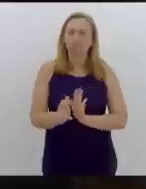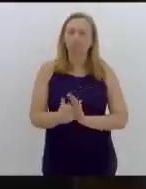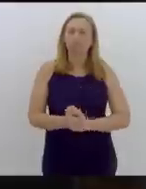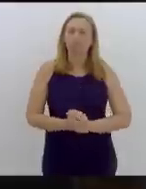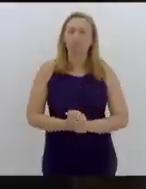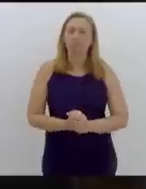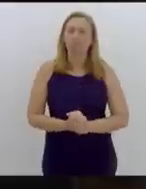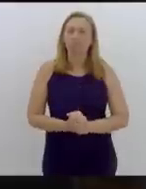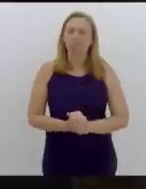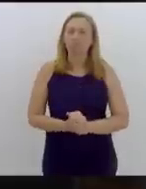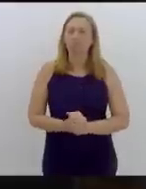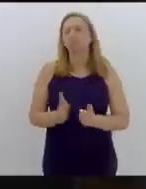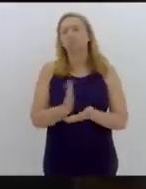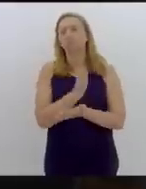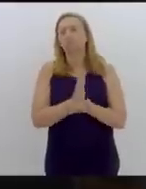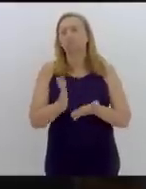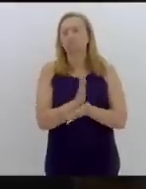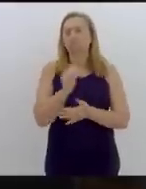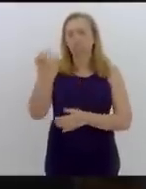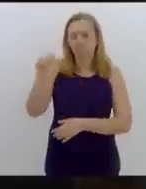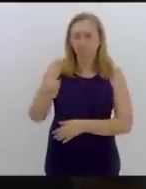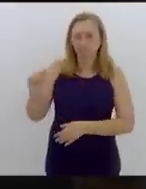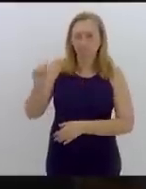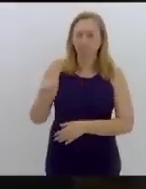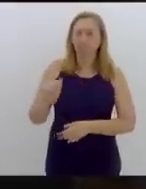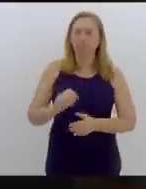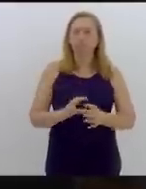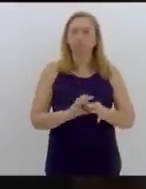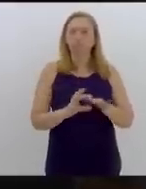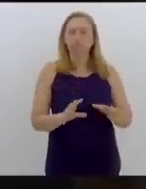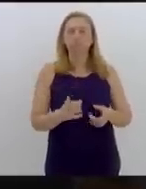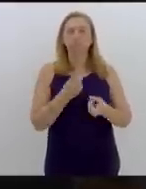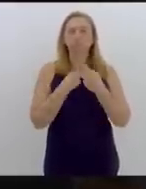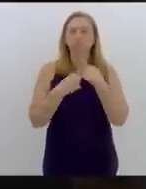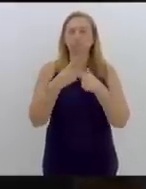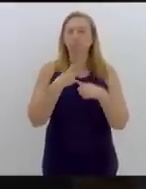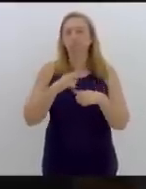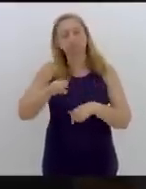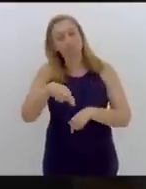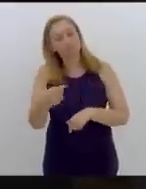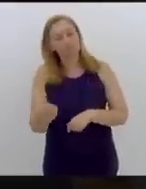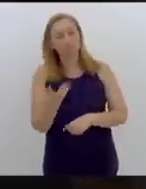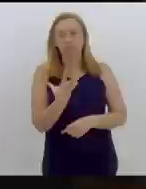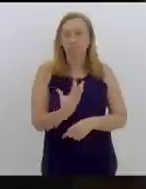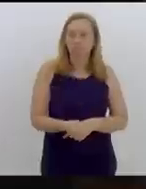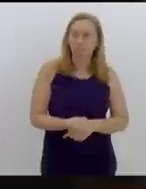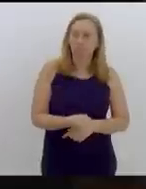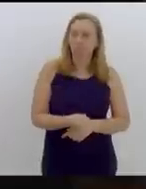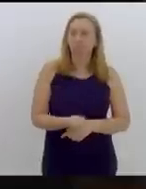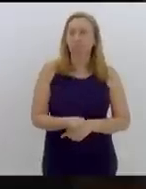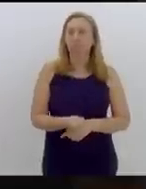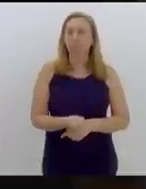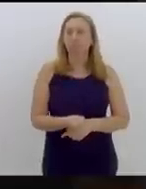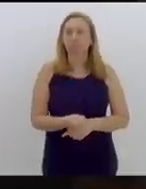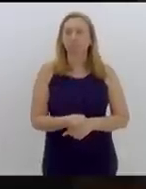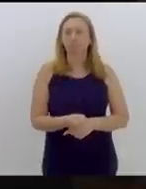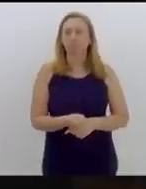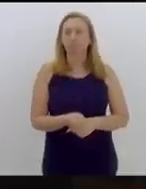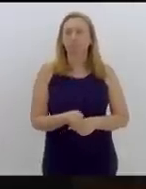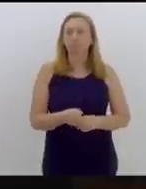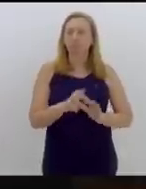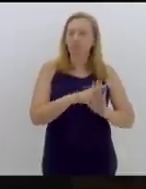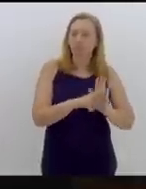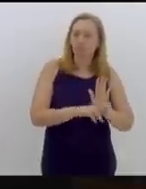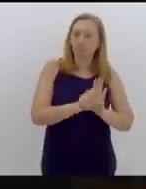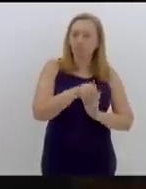algumas associações abriram mão de seus desejos outras aceitaram em posições de outras associações